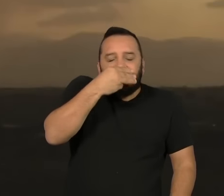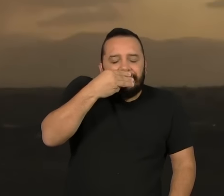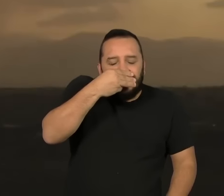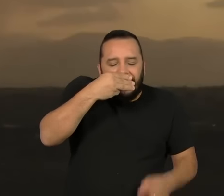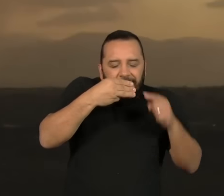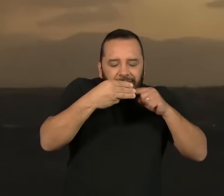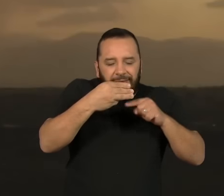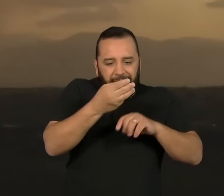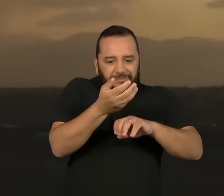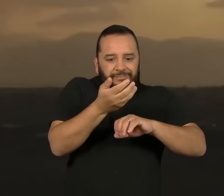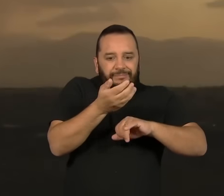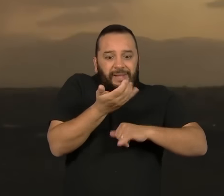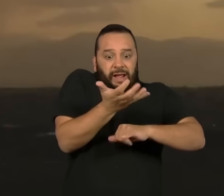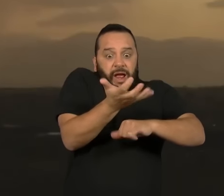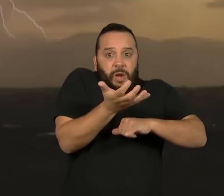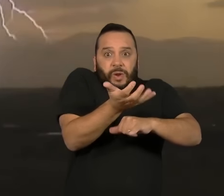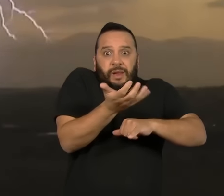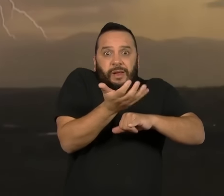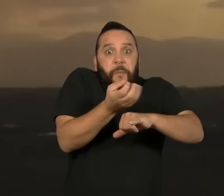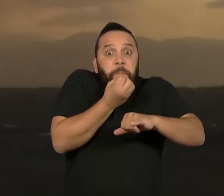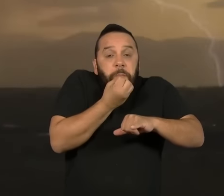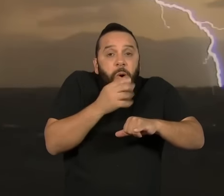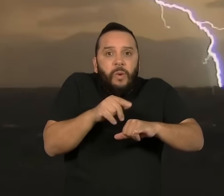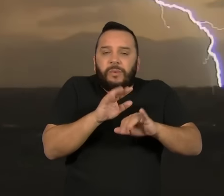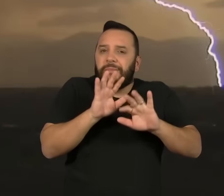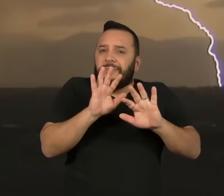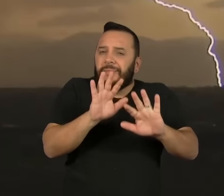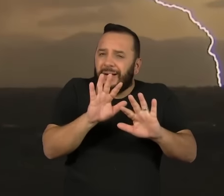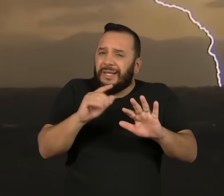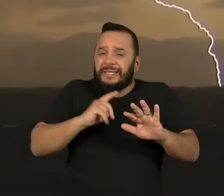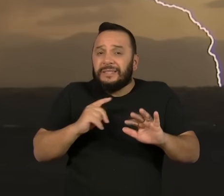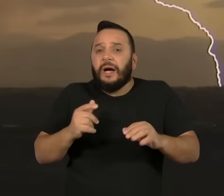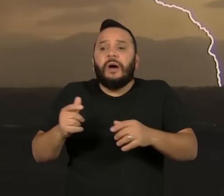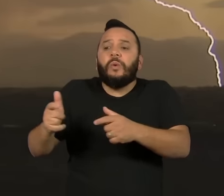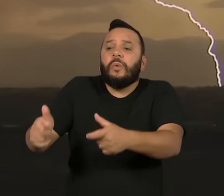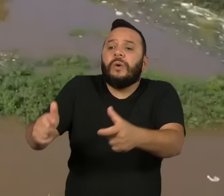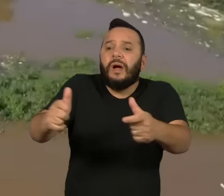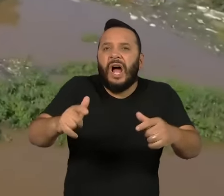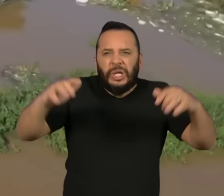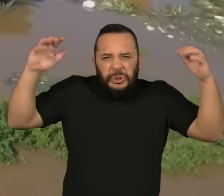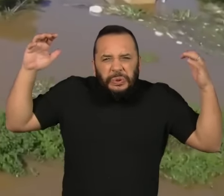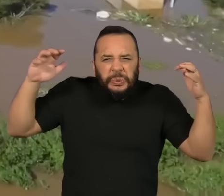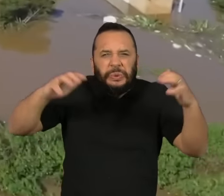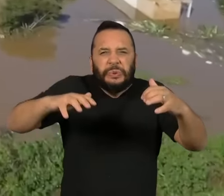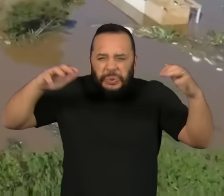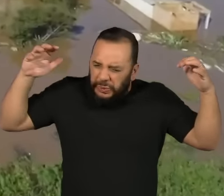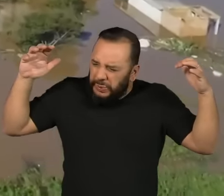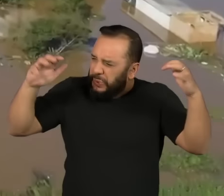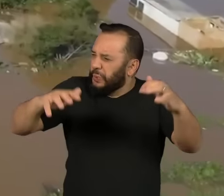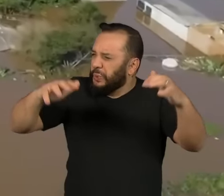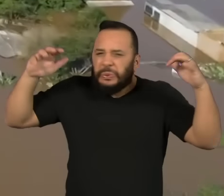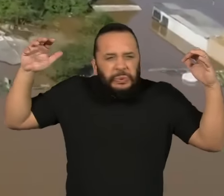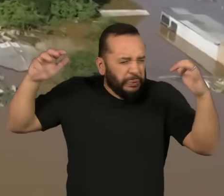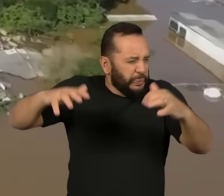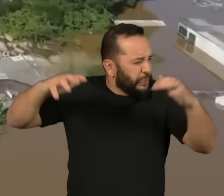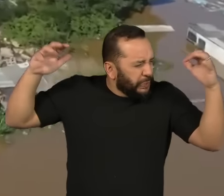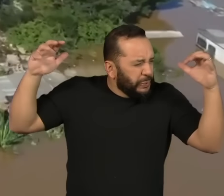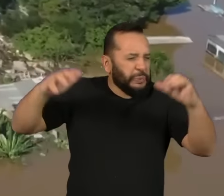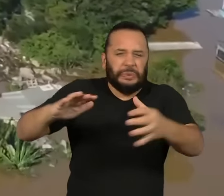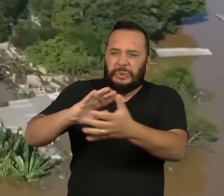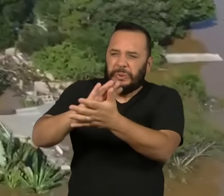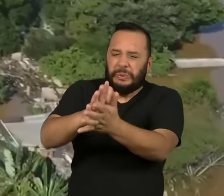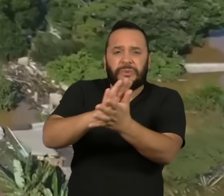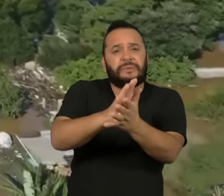se considera que chuvas torrenciais, localizadas em algumas regiões, provocadas pelas mudanças